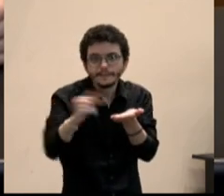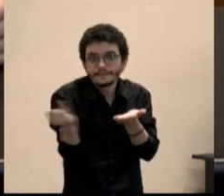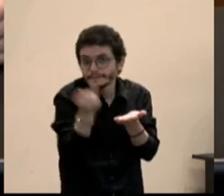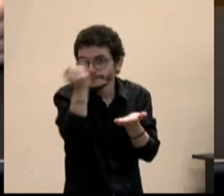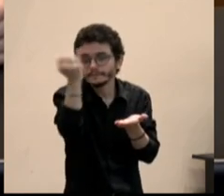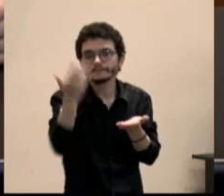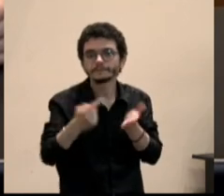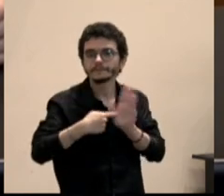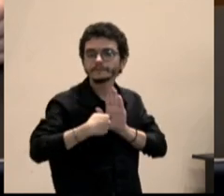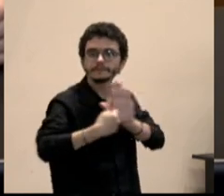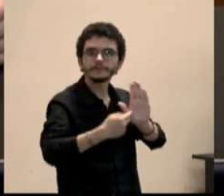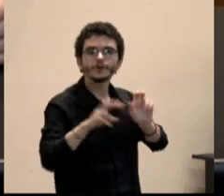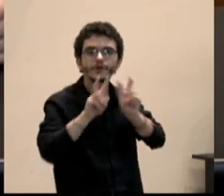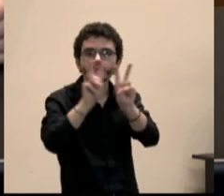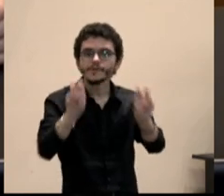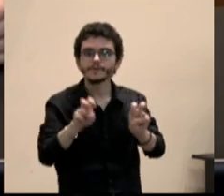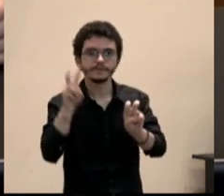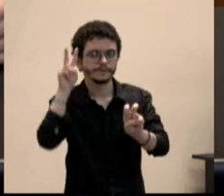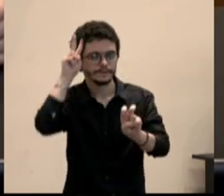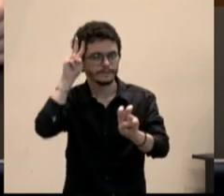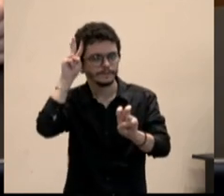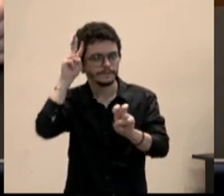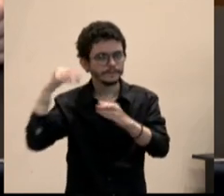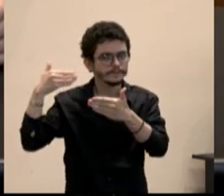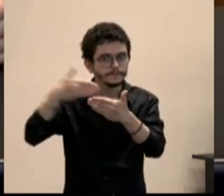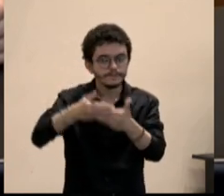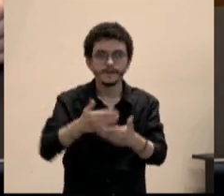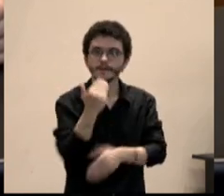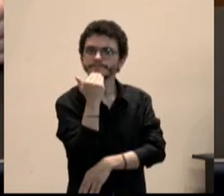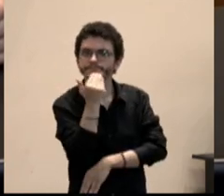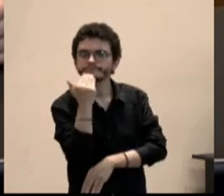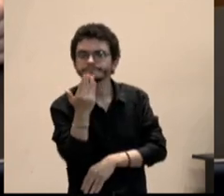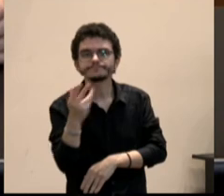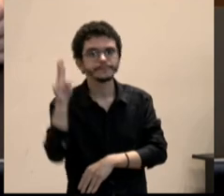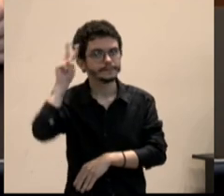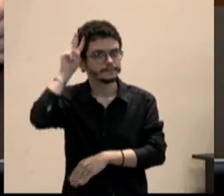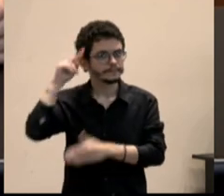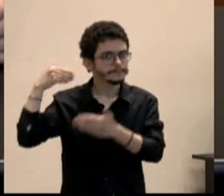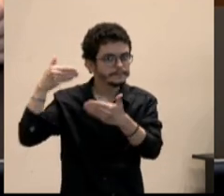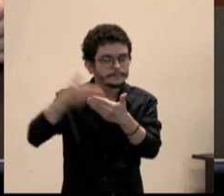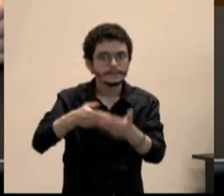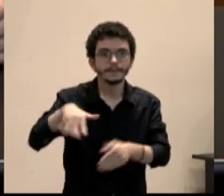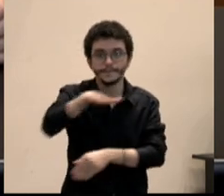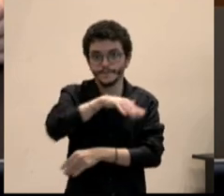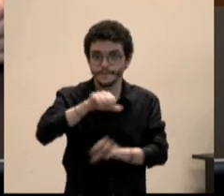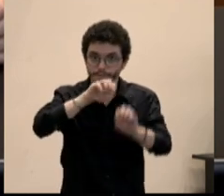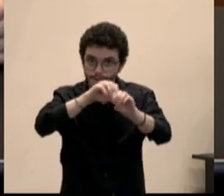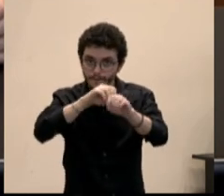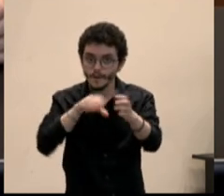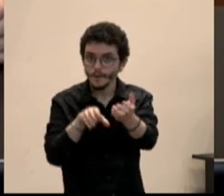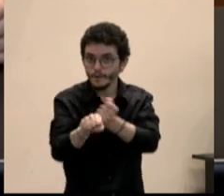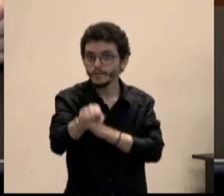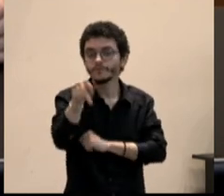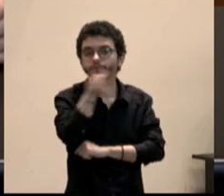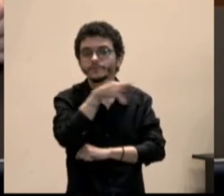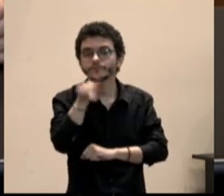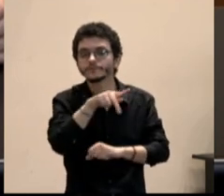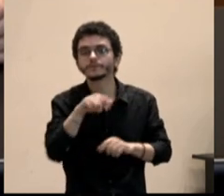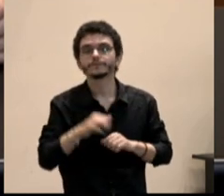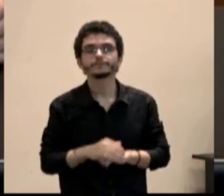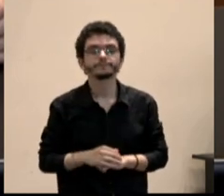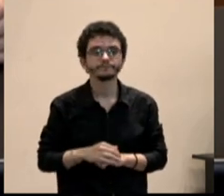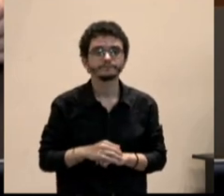né, as questões históricas, demandas históricas do campo da educação, da formação de professores e